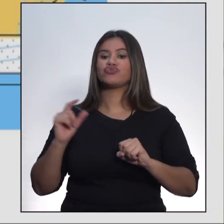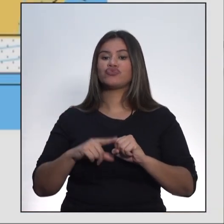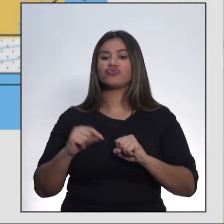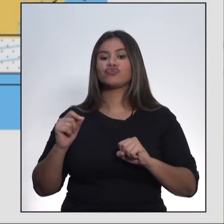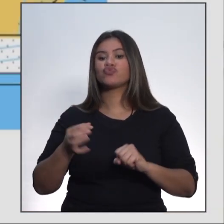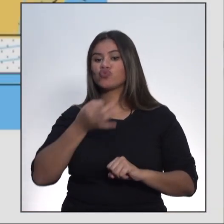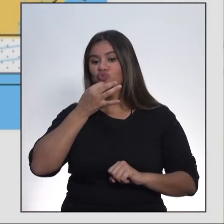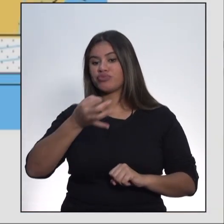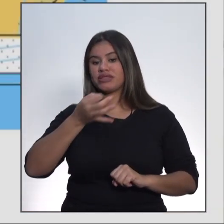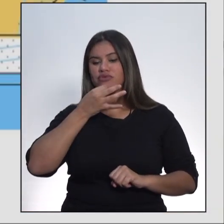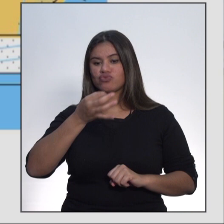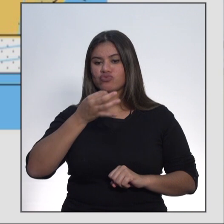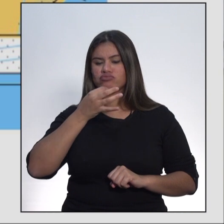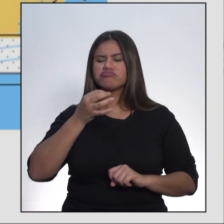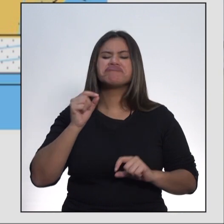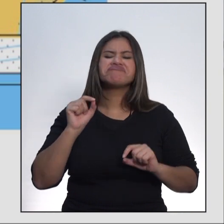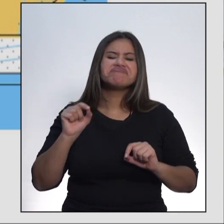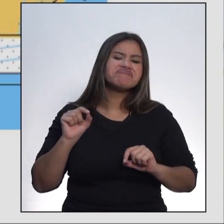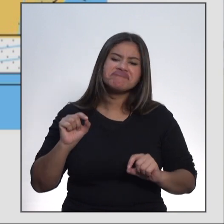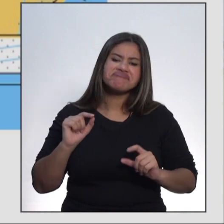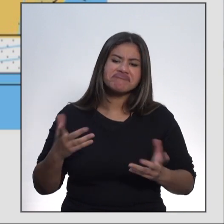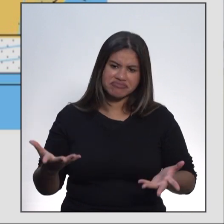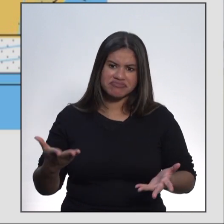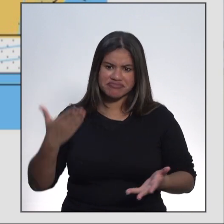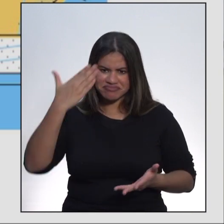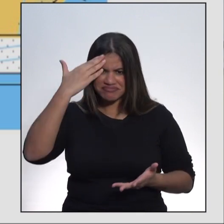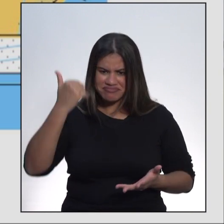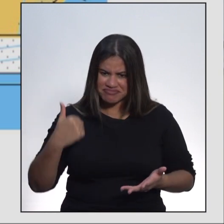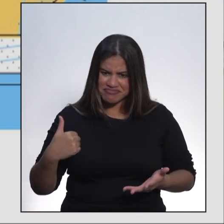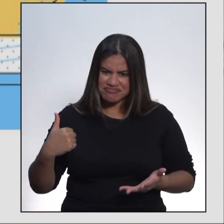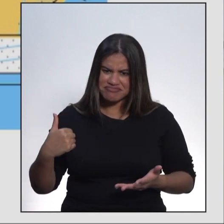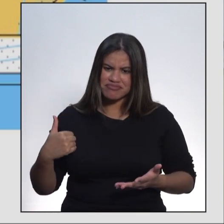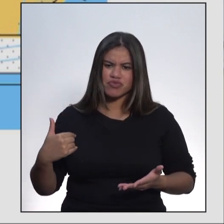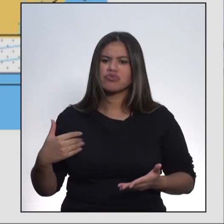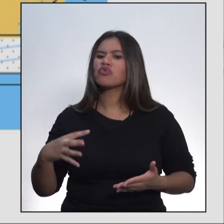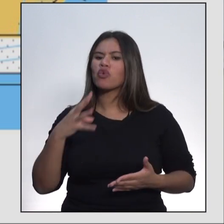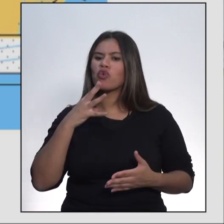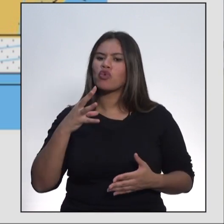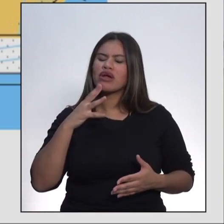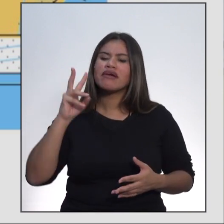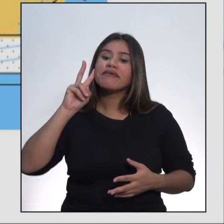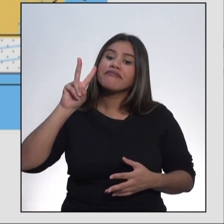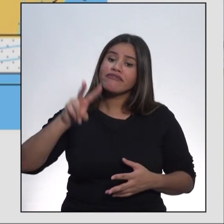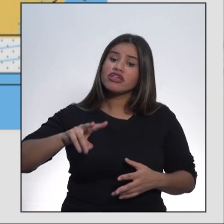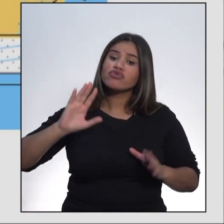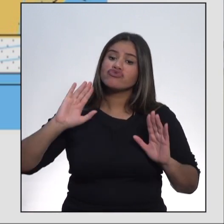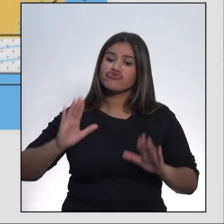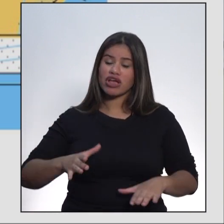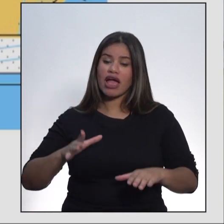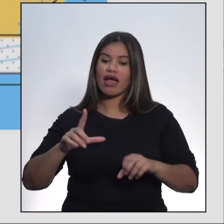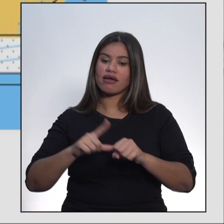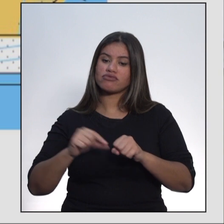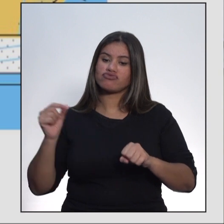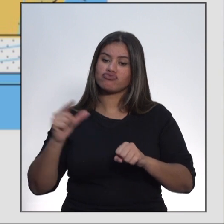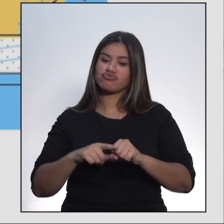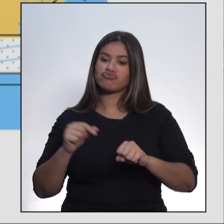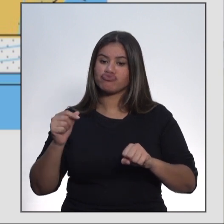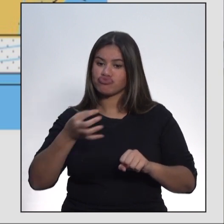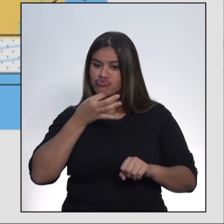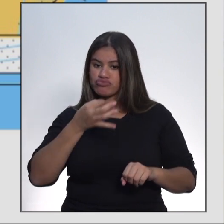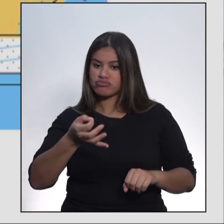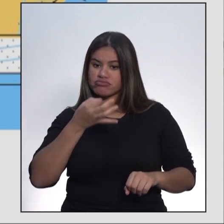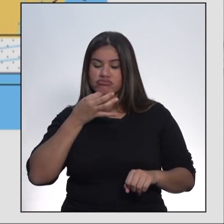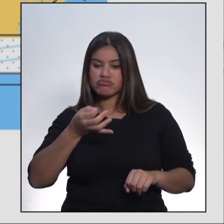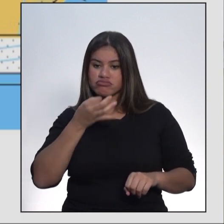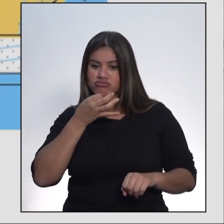é o artigo de opinião? Vocês já viram algum artigo de opinião? Onde encontramos